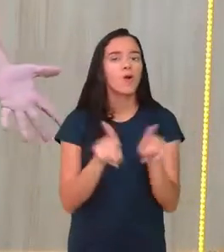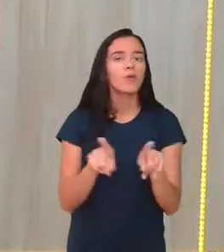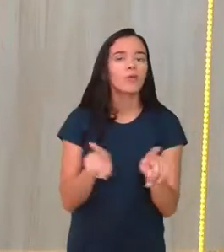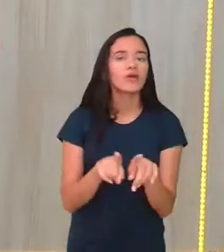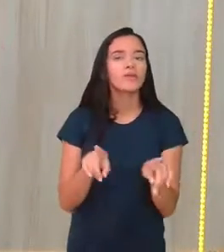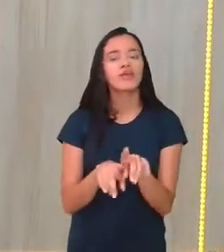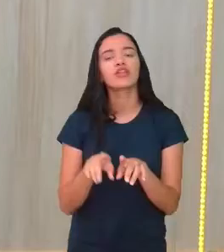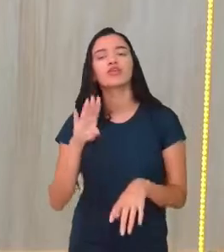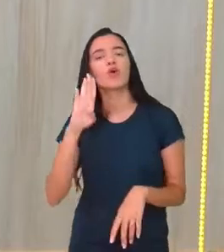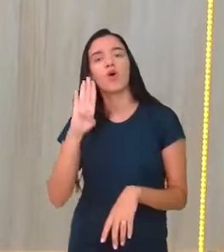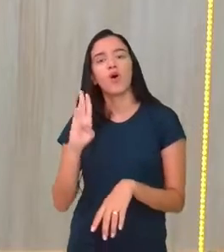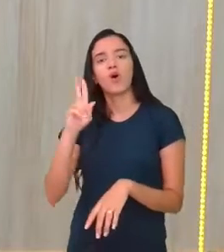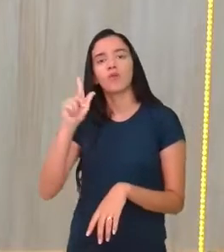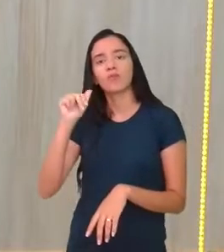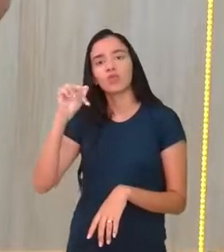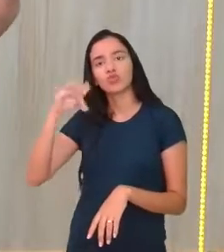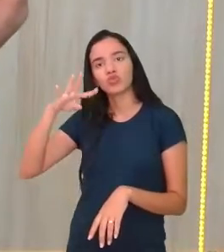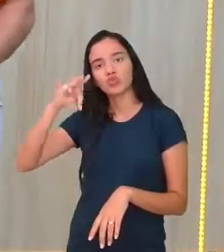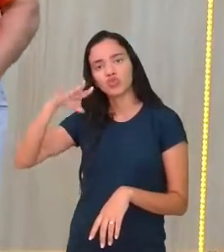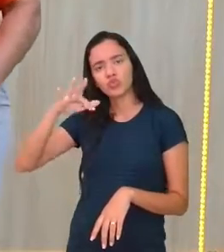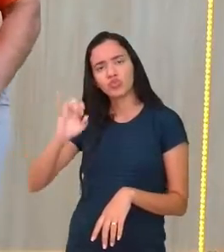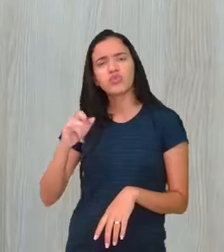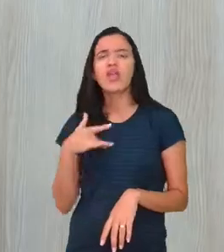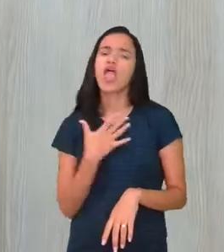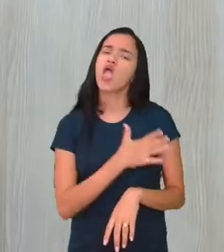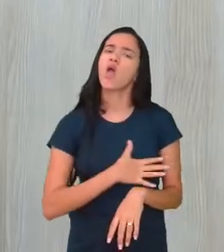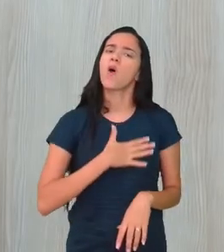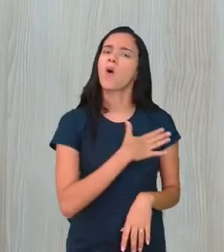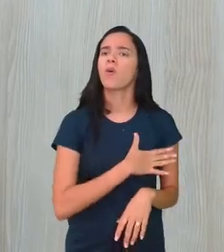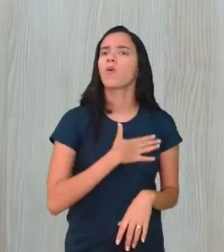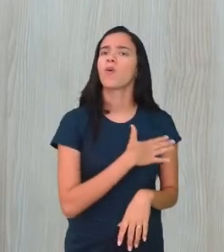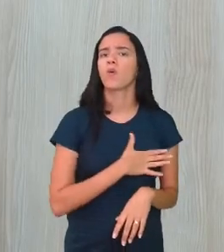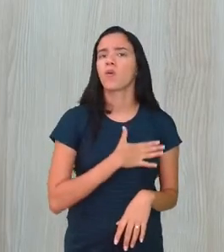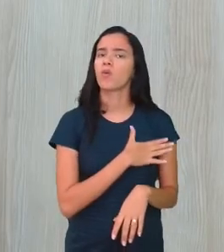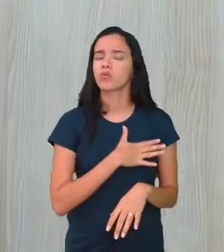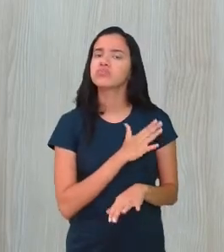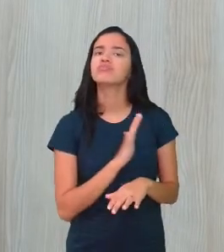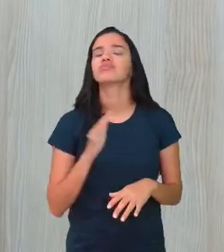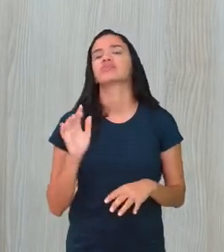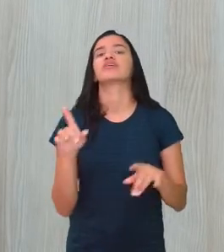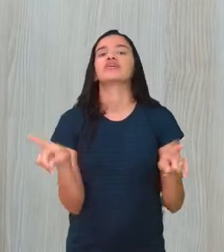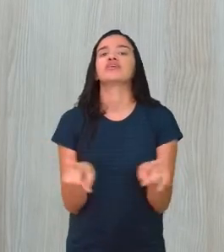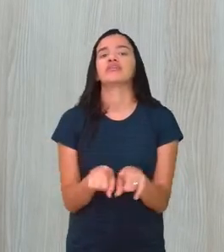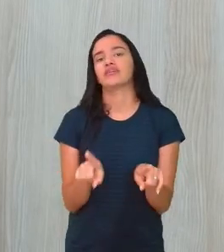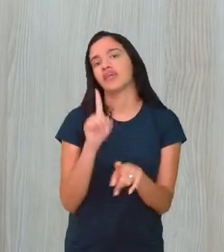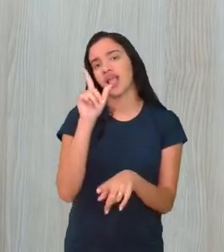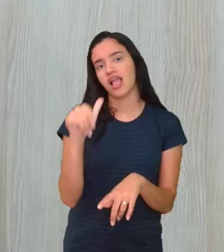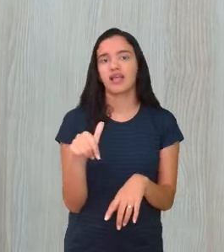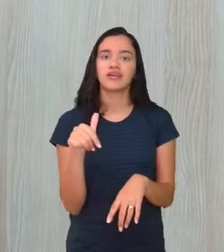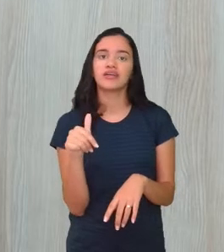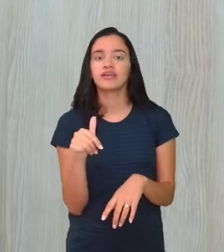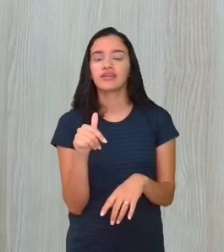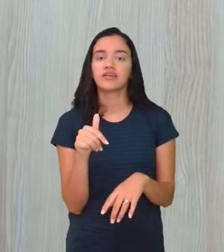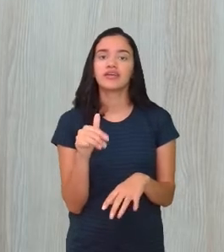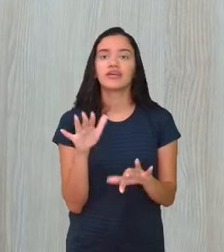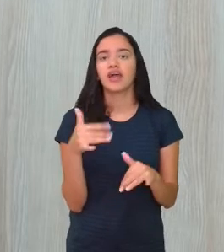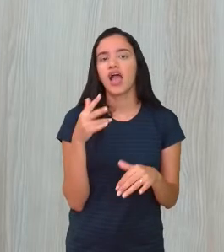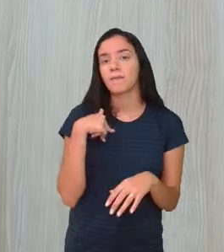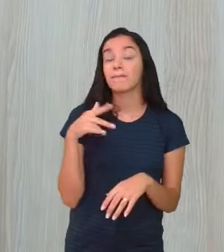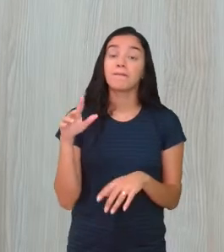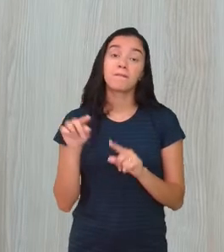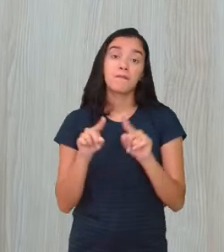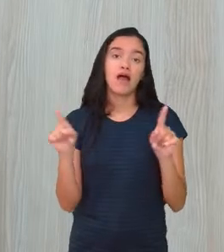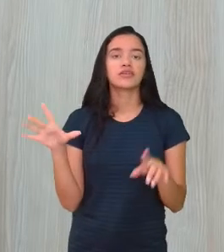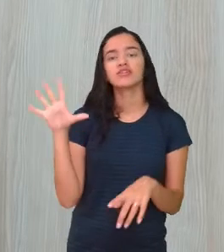Pelo Bluetooth. Aí, como é que pode ser isso? Eu gosto da questão tradicional, da questão de revisitar, mas eu